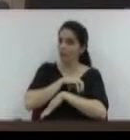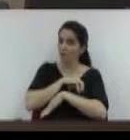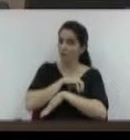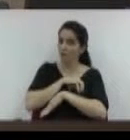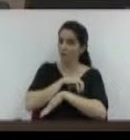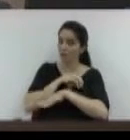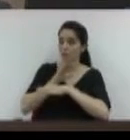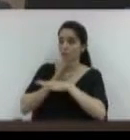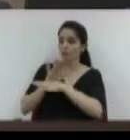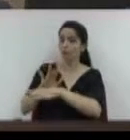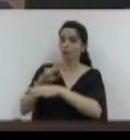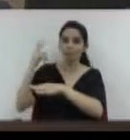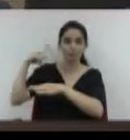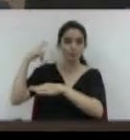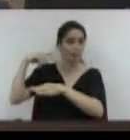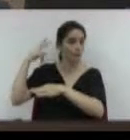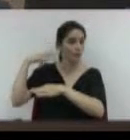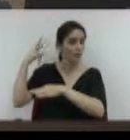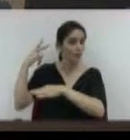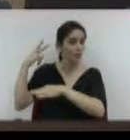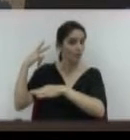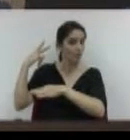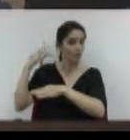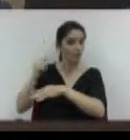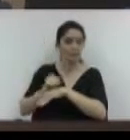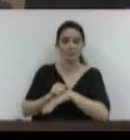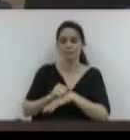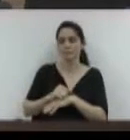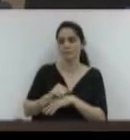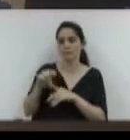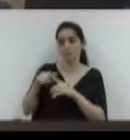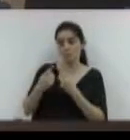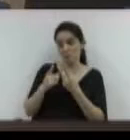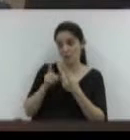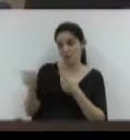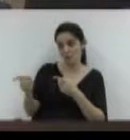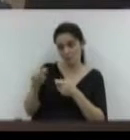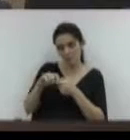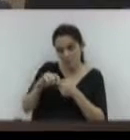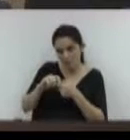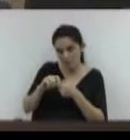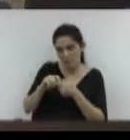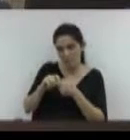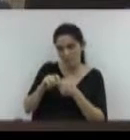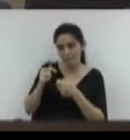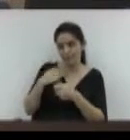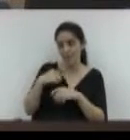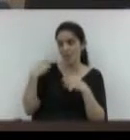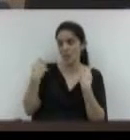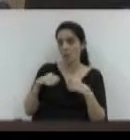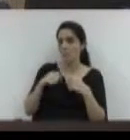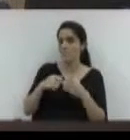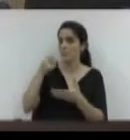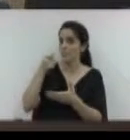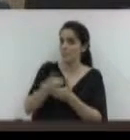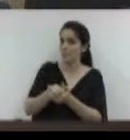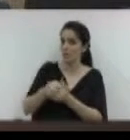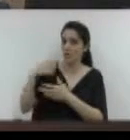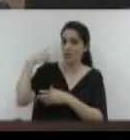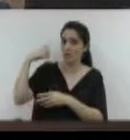os vereadores, para você apoiar os vereadores. E sabe o que aconteceu? Eu precisei pagar um